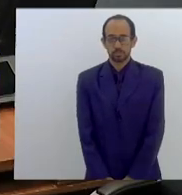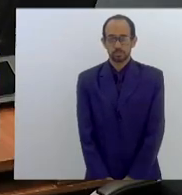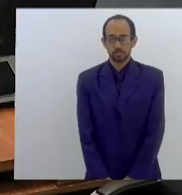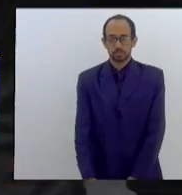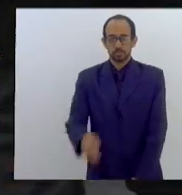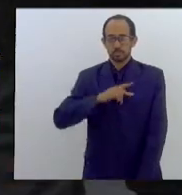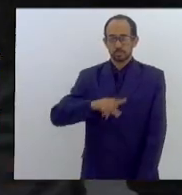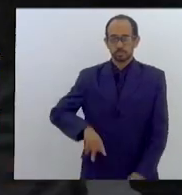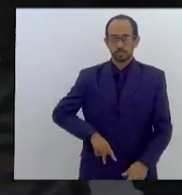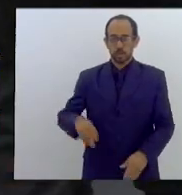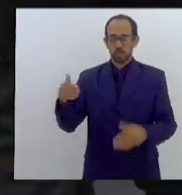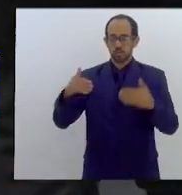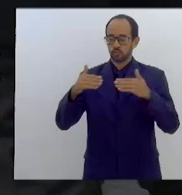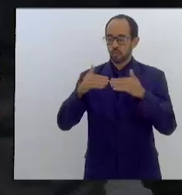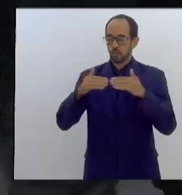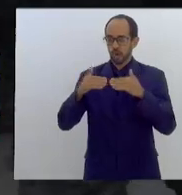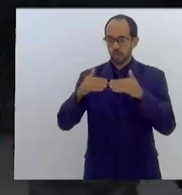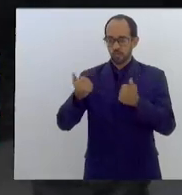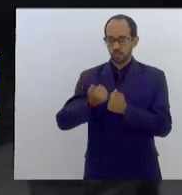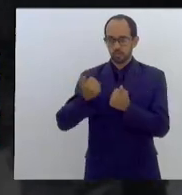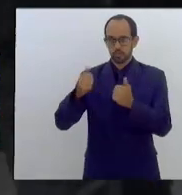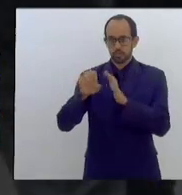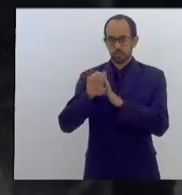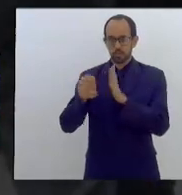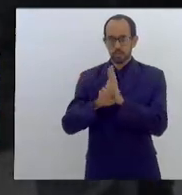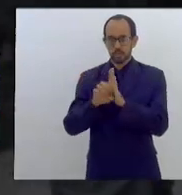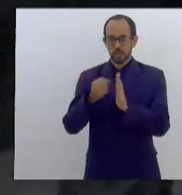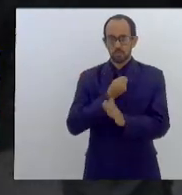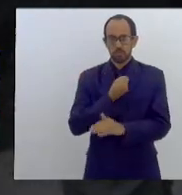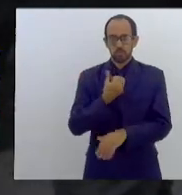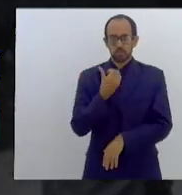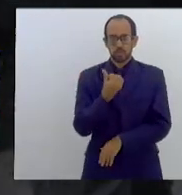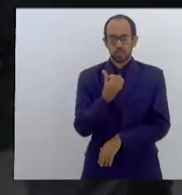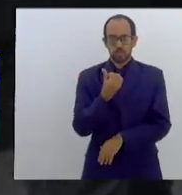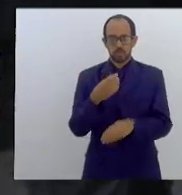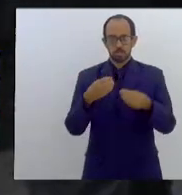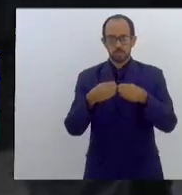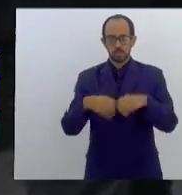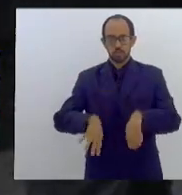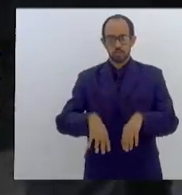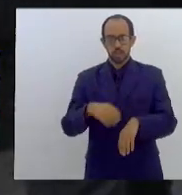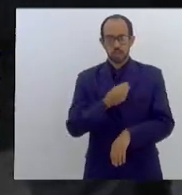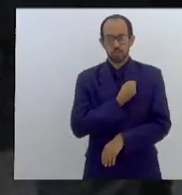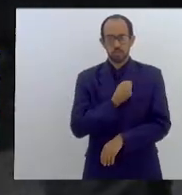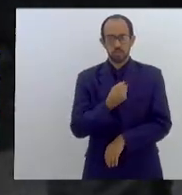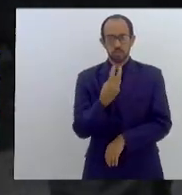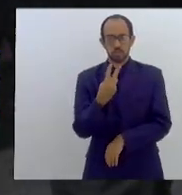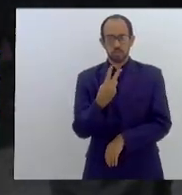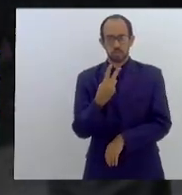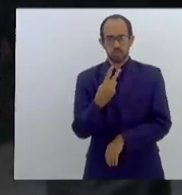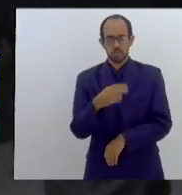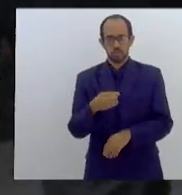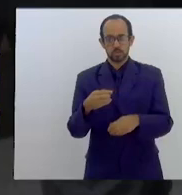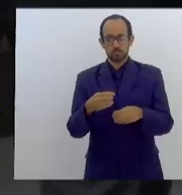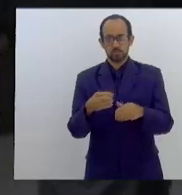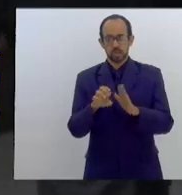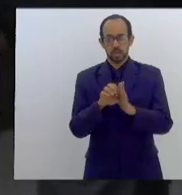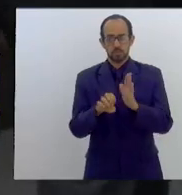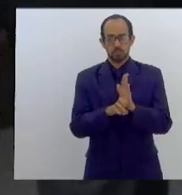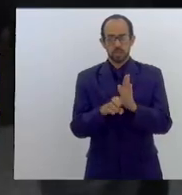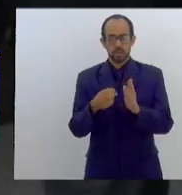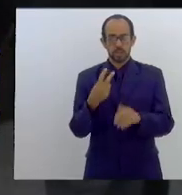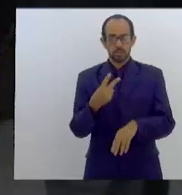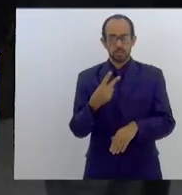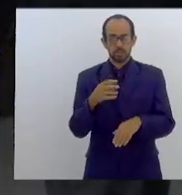Presidente, parecer é favorável com subemenda à emenda número 6, prejudicadas as emendas número 2 pela emenda 2